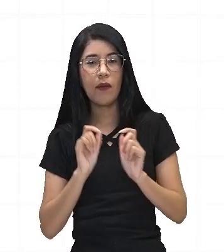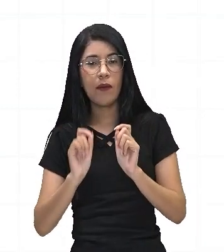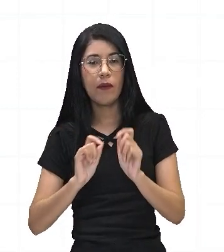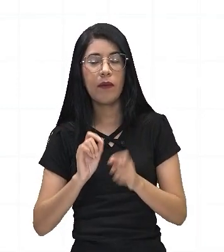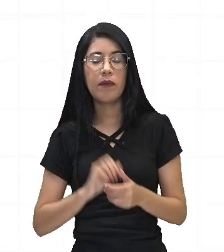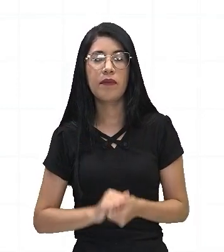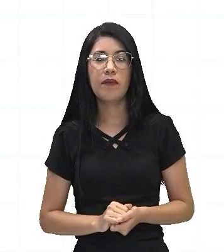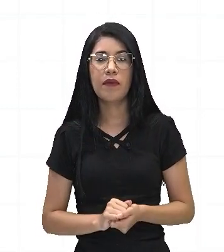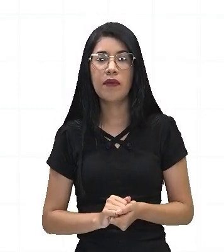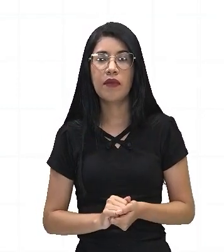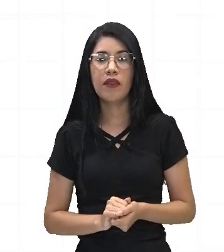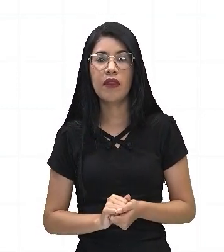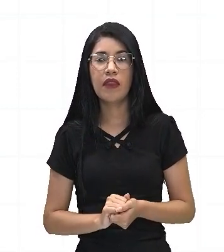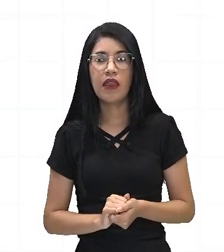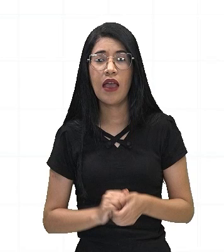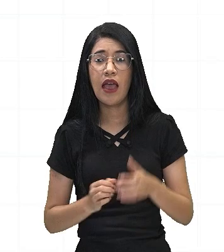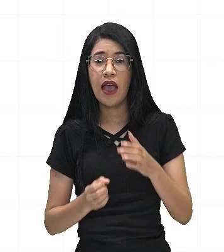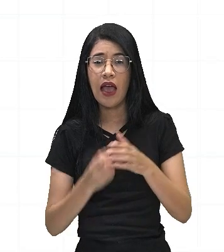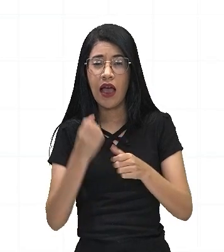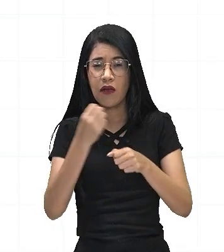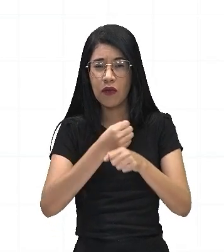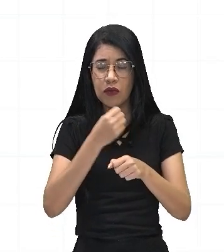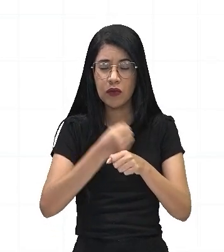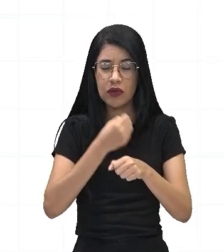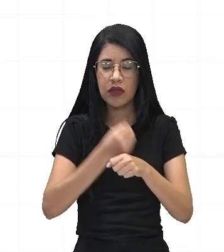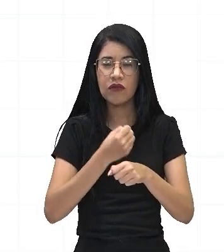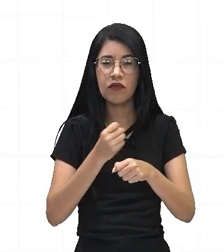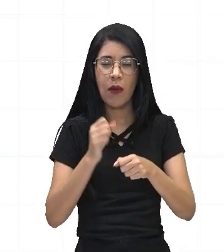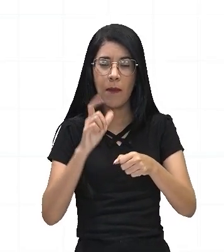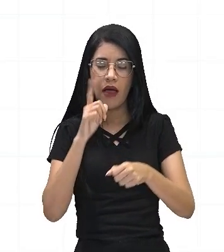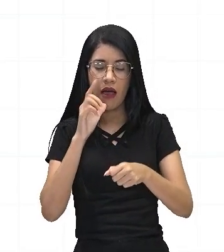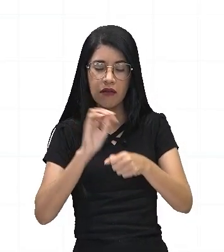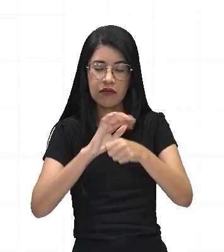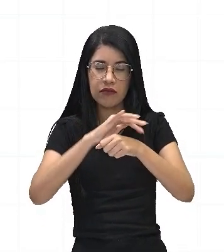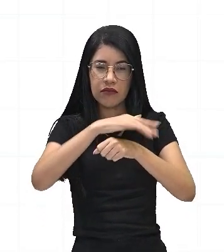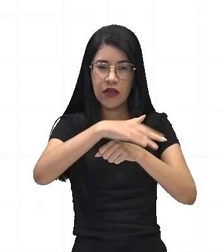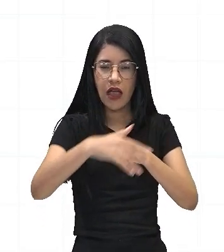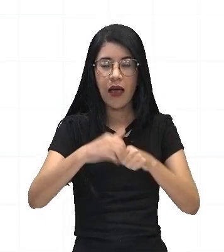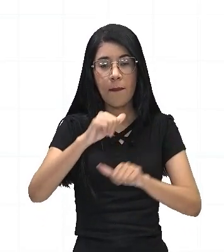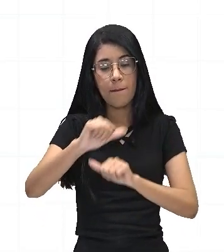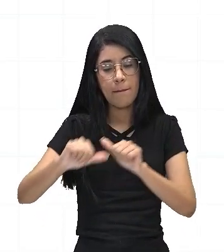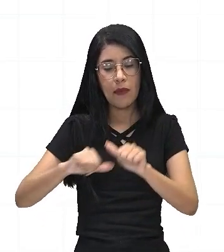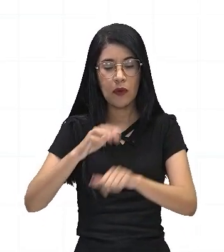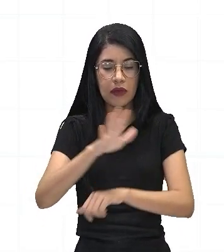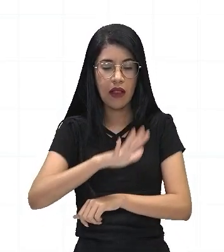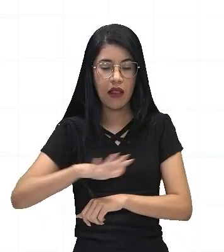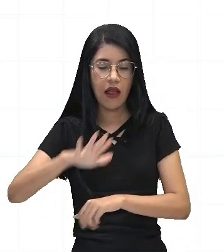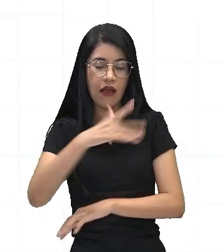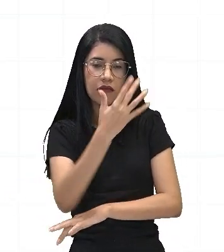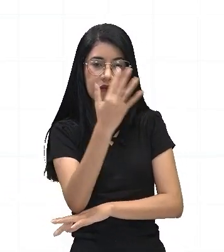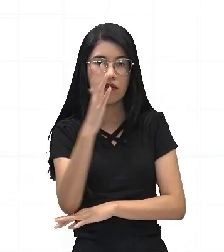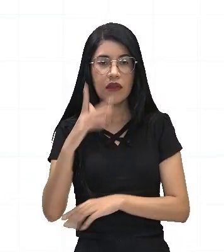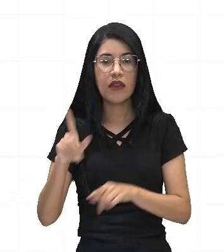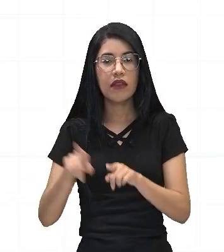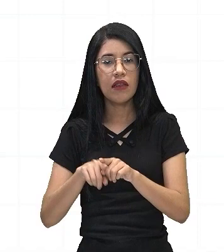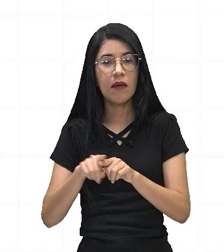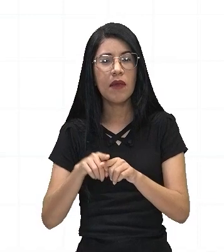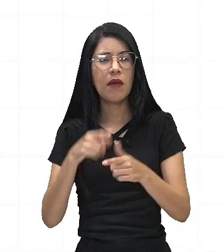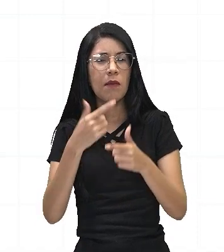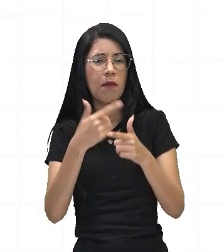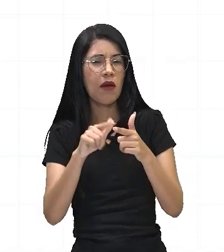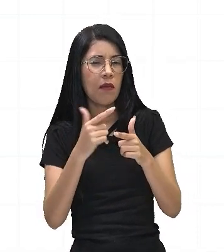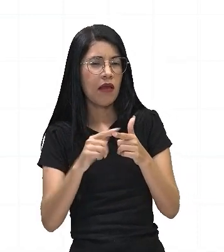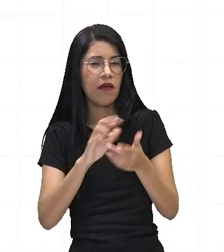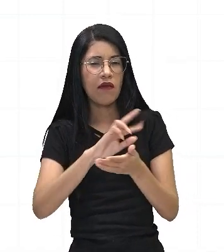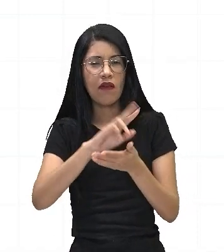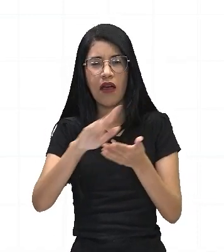A implementação de uma usina hidrelétrica provoca grandes mudanças na paisagem natural e graves problemas